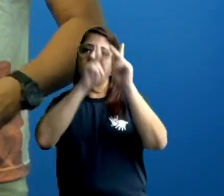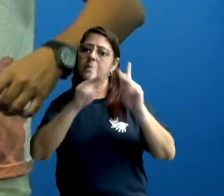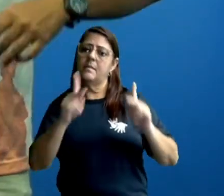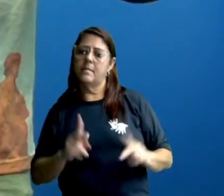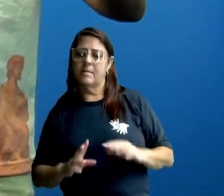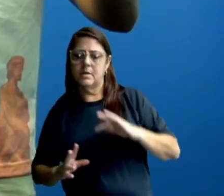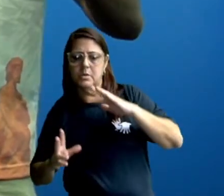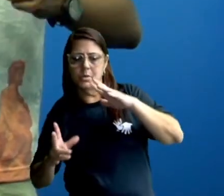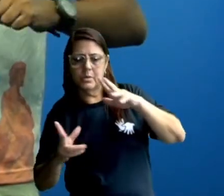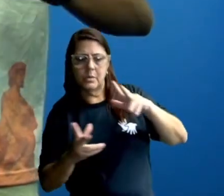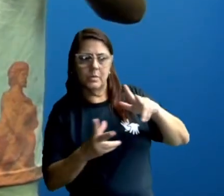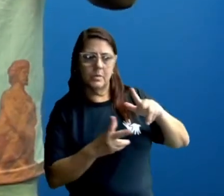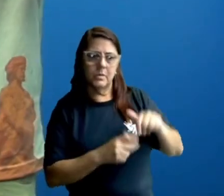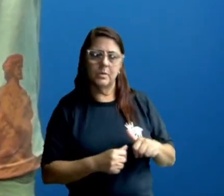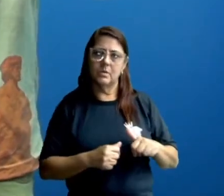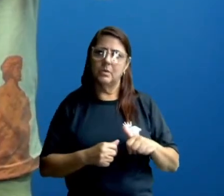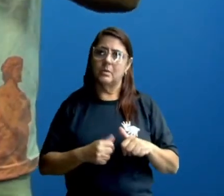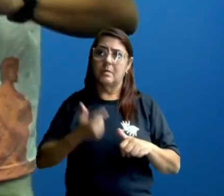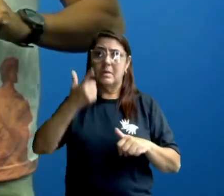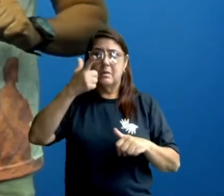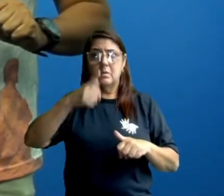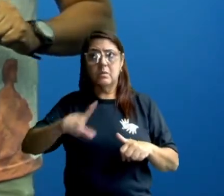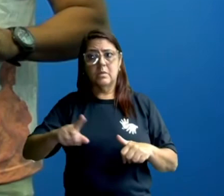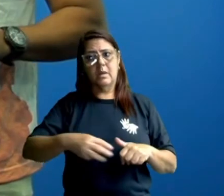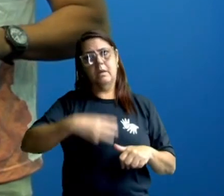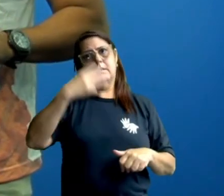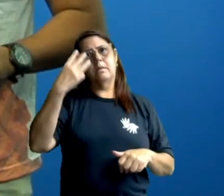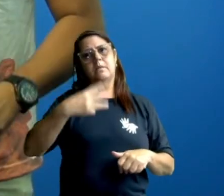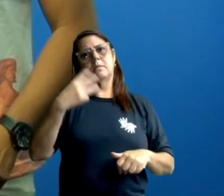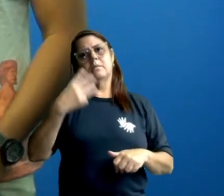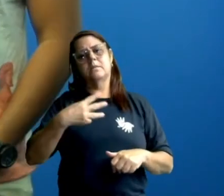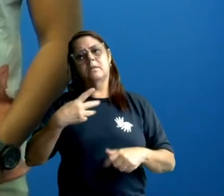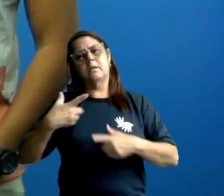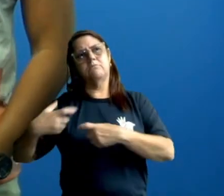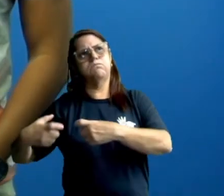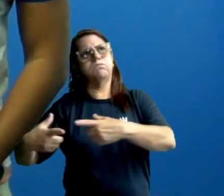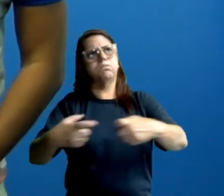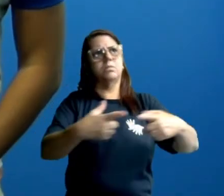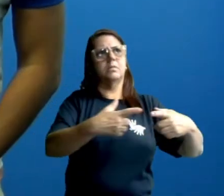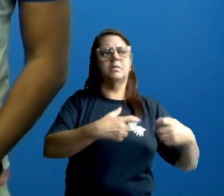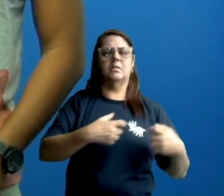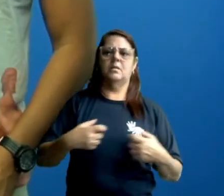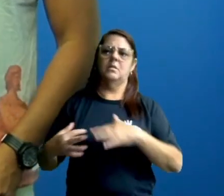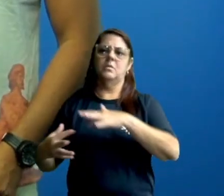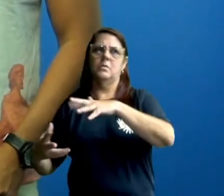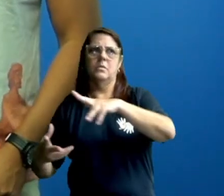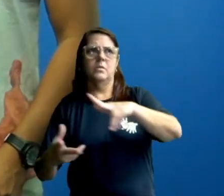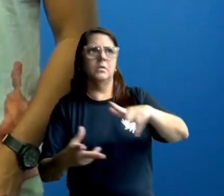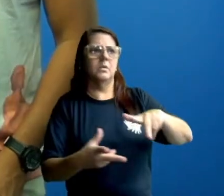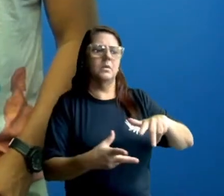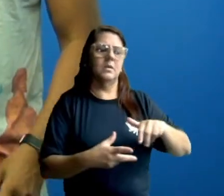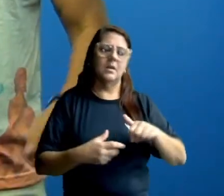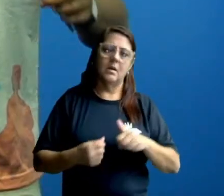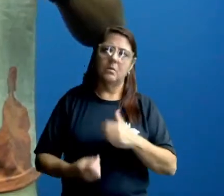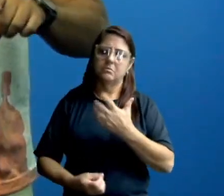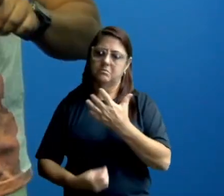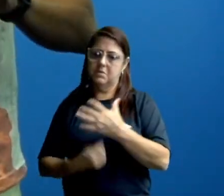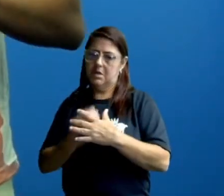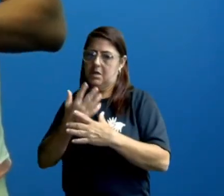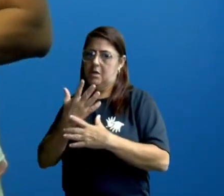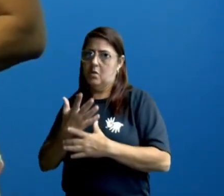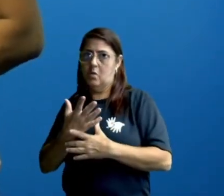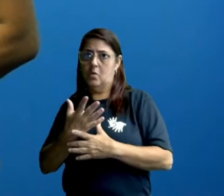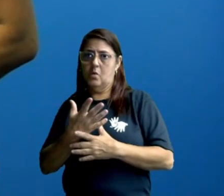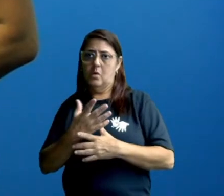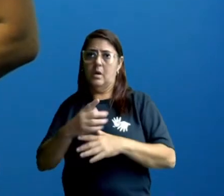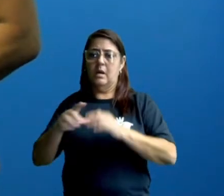mundo, para que, porventura, não venha acontecer uma terceira guerra mundial. No fim da Primeira Guerra Mundial, eles criaram as